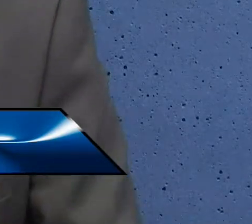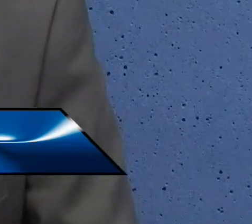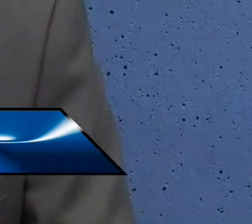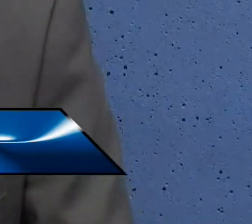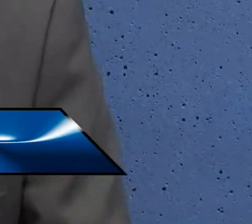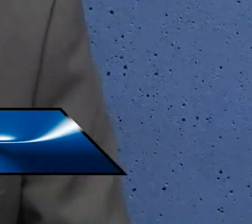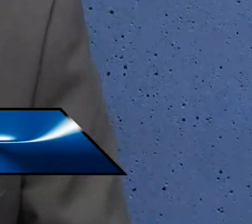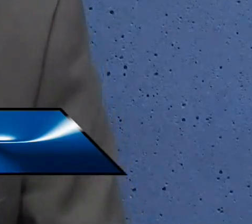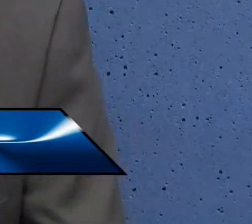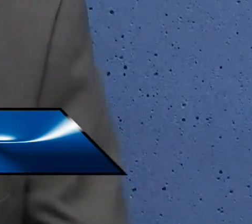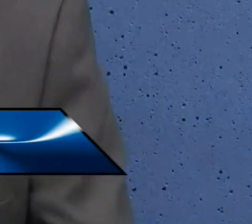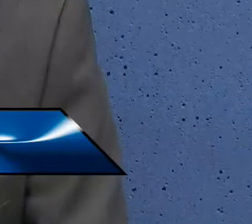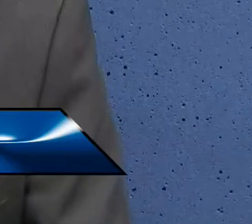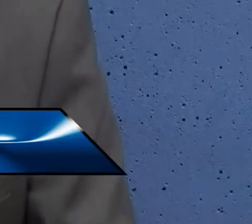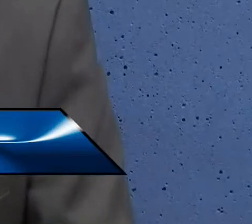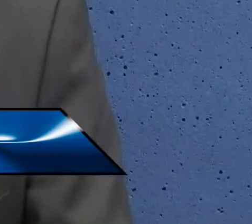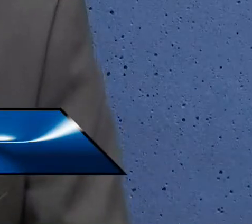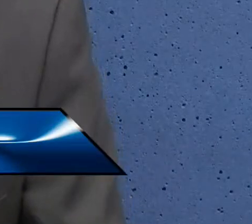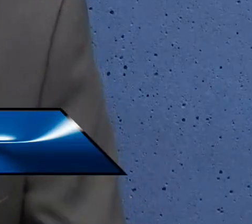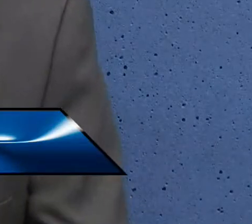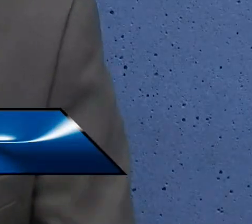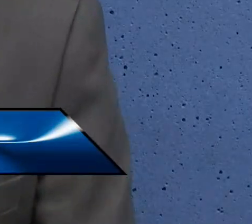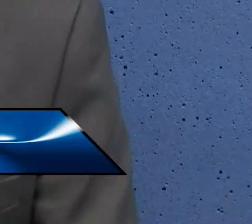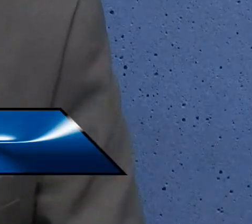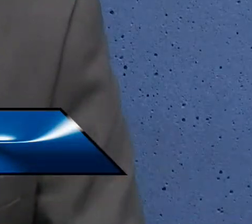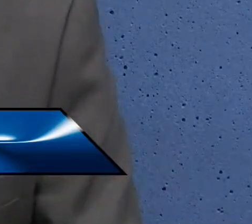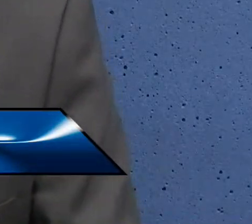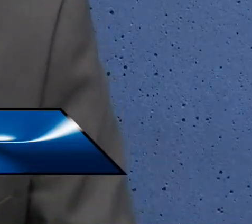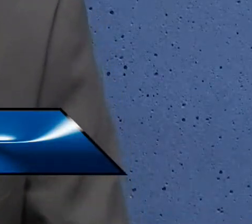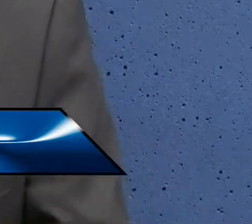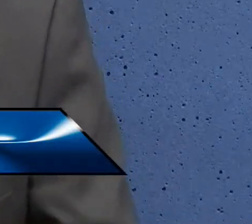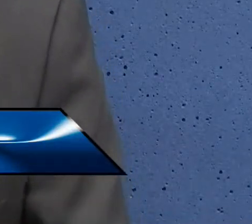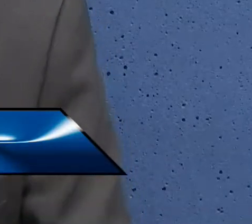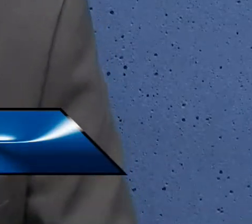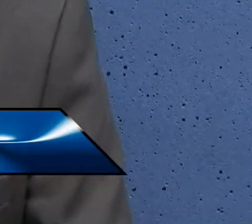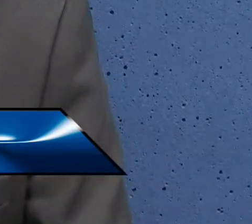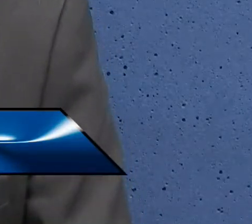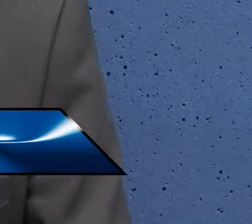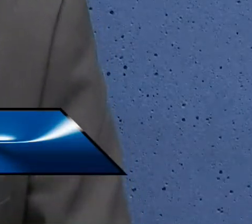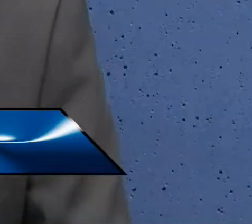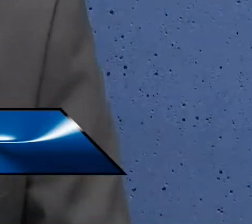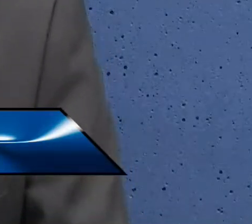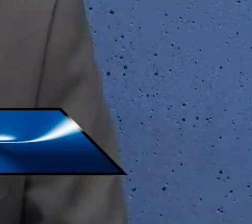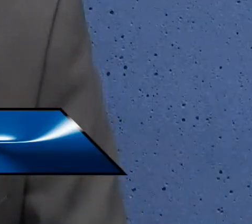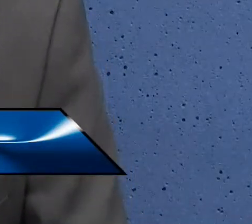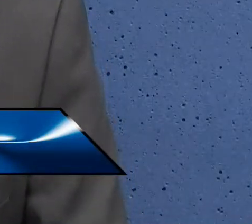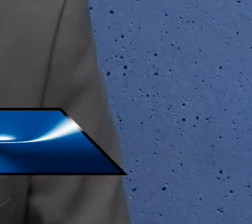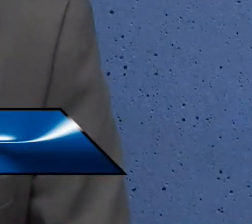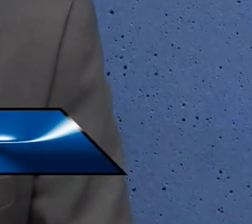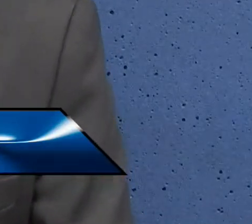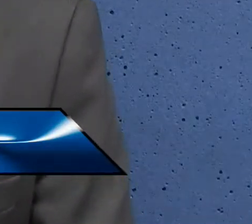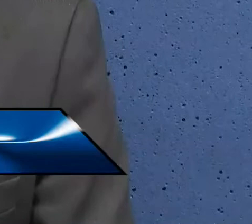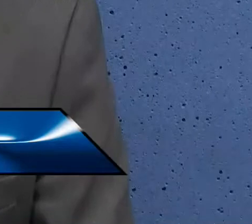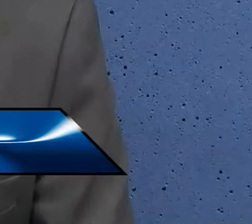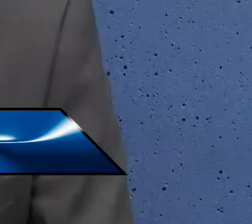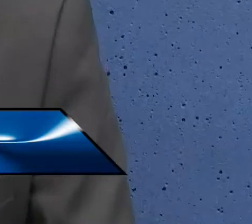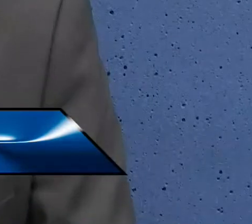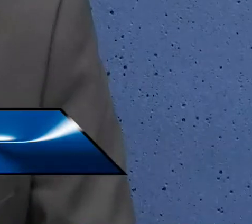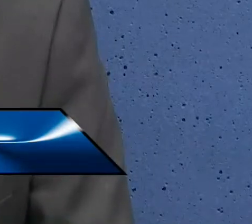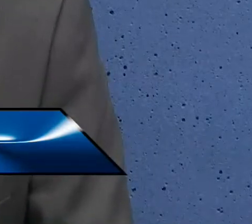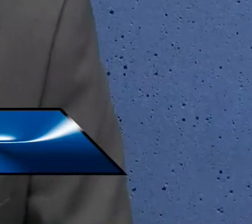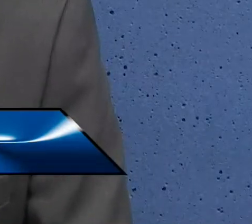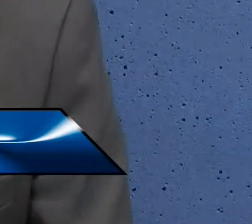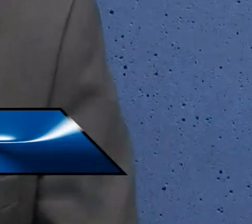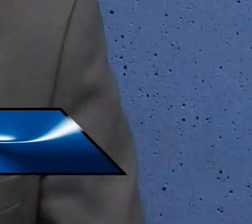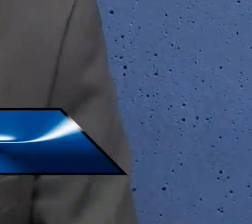chegar em casa, tranquilo, acessar e receber esses benefícios, que é a informação que eu acho de extrema importância para todas